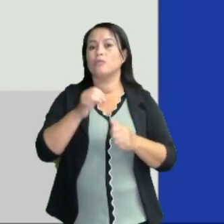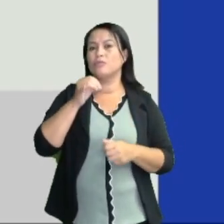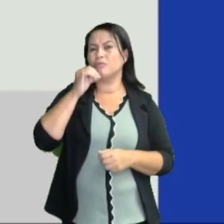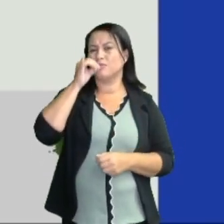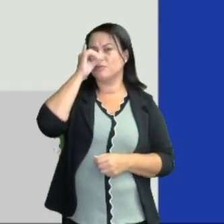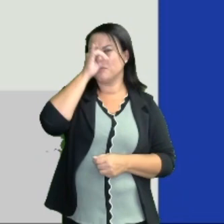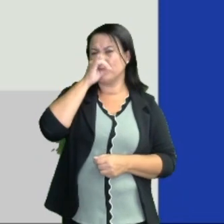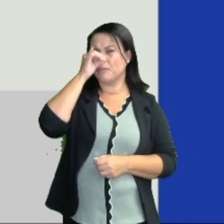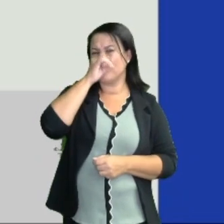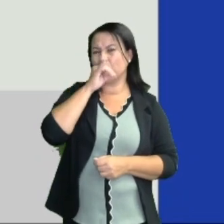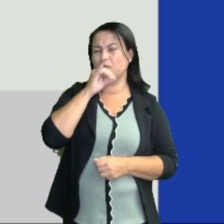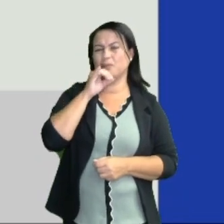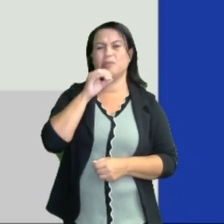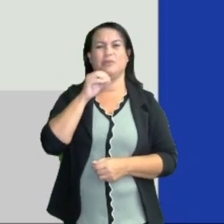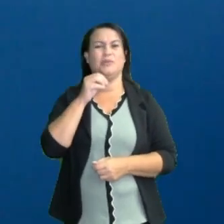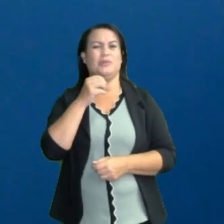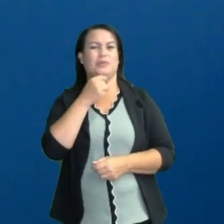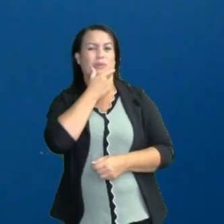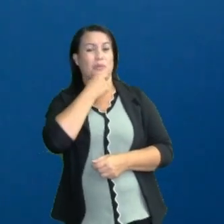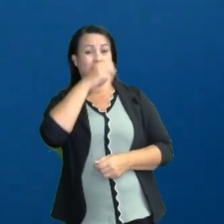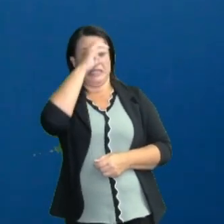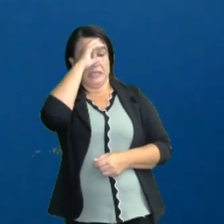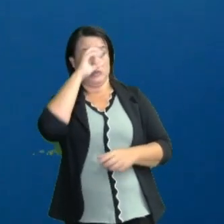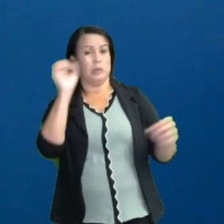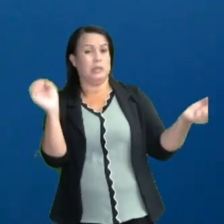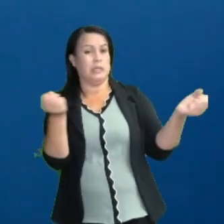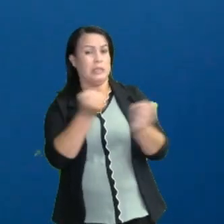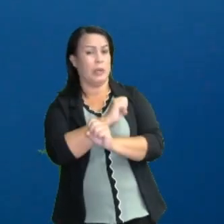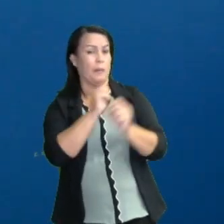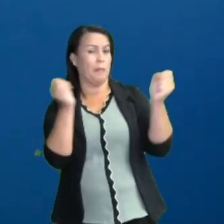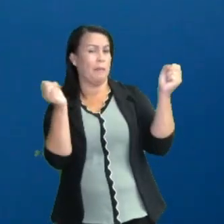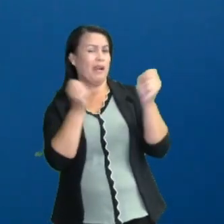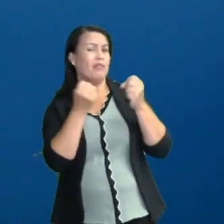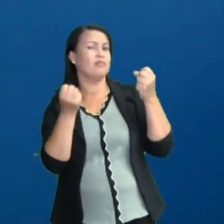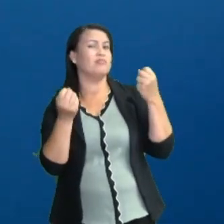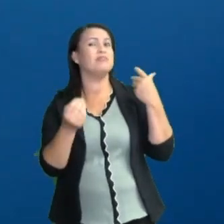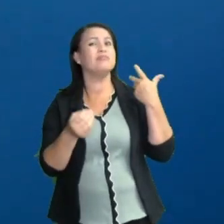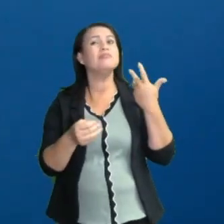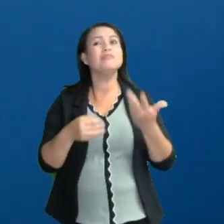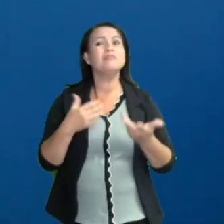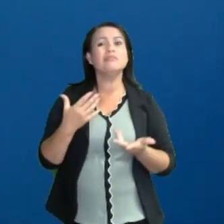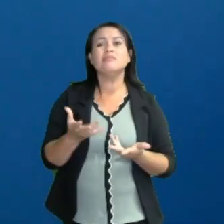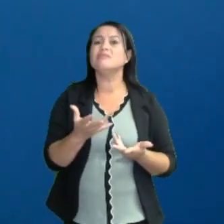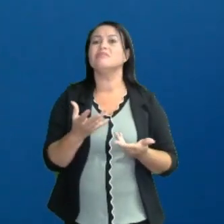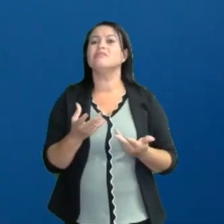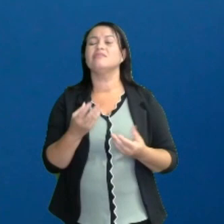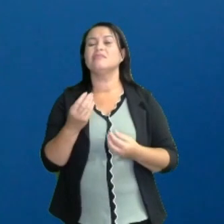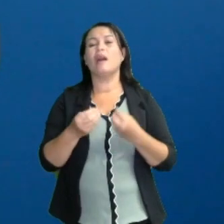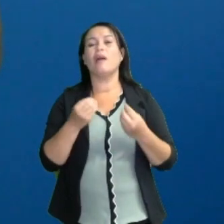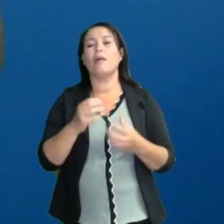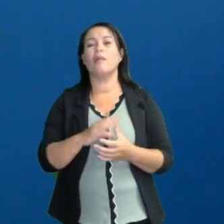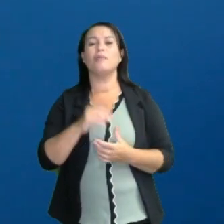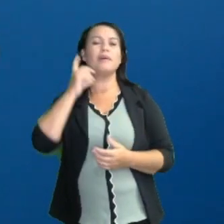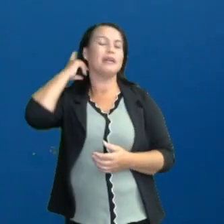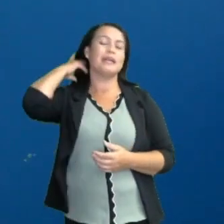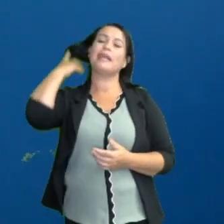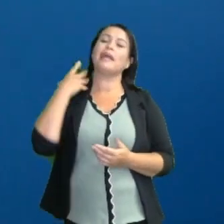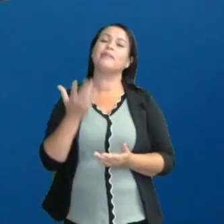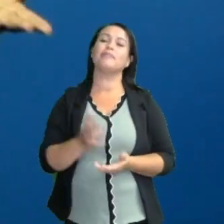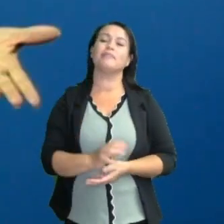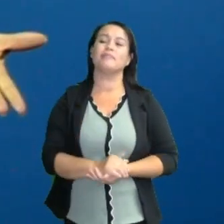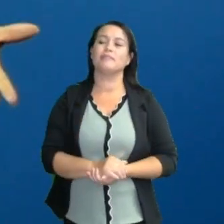era. E agora? Ninguém conseguia se aproximar do porco do tio. Tão bravo ele era. E